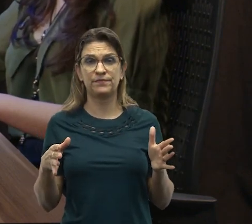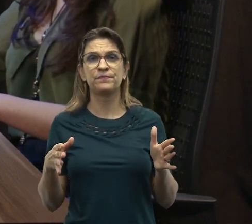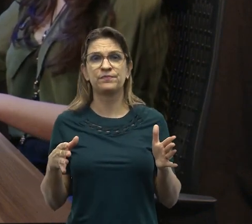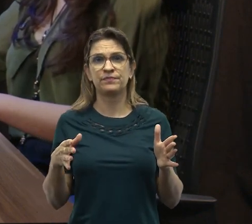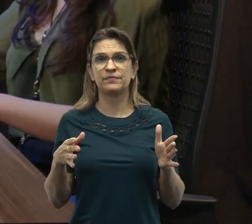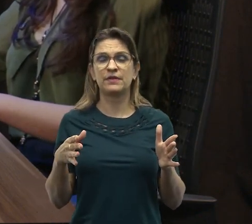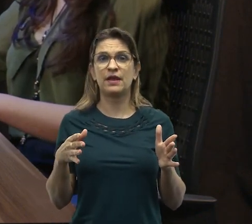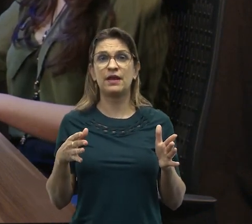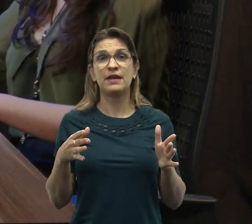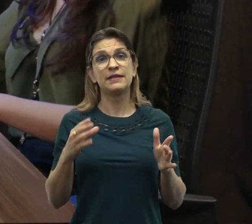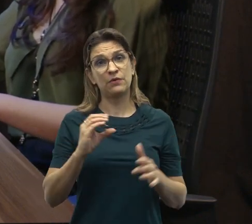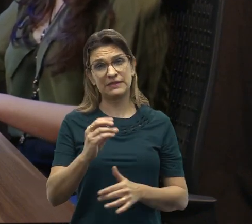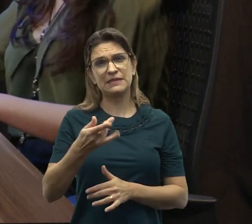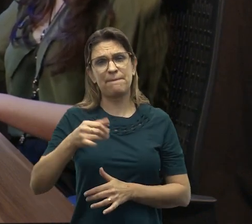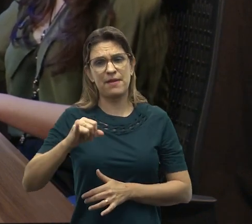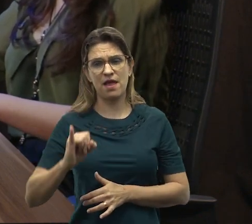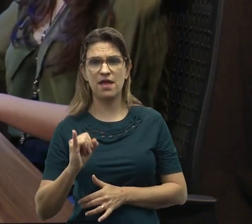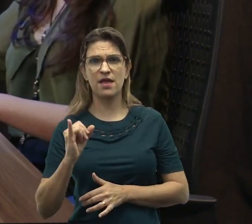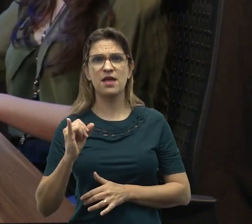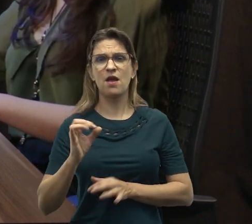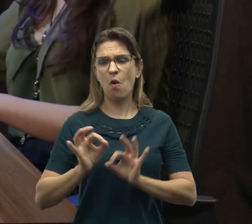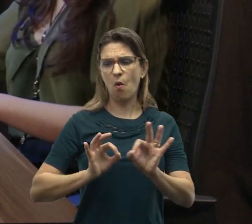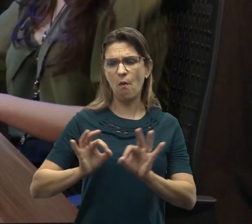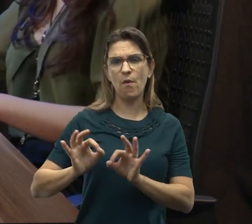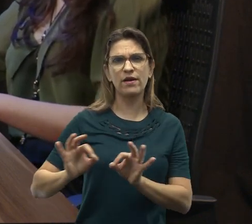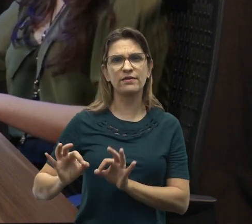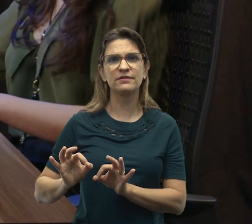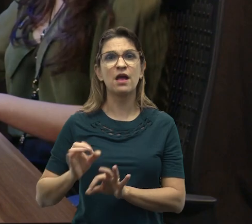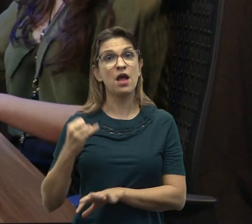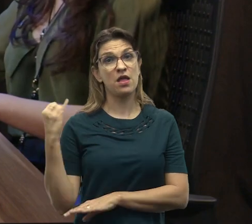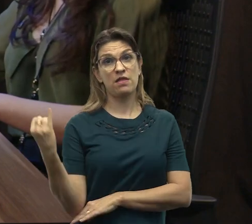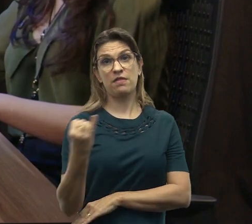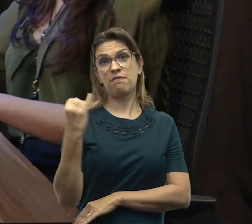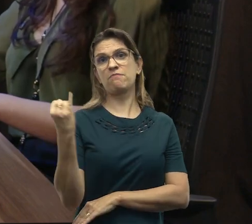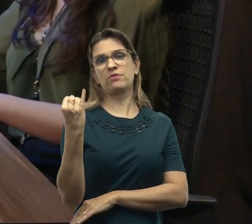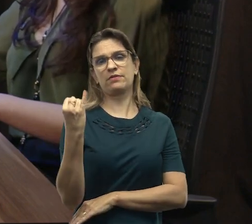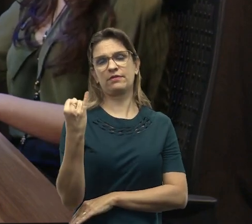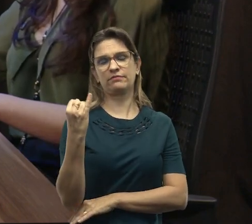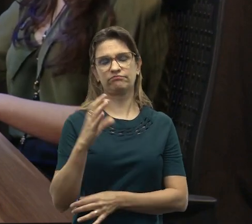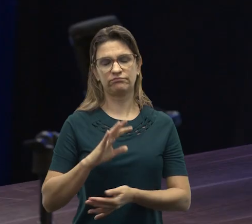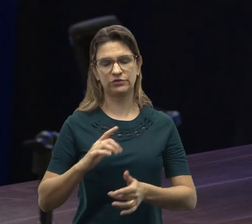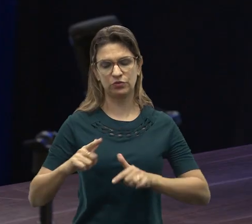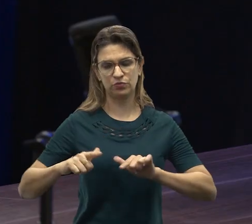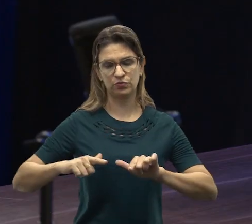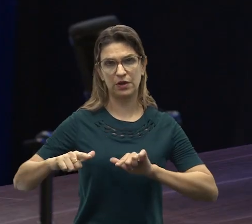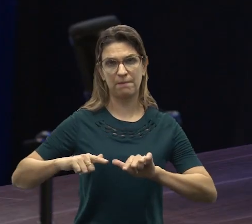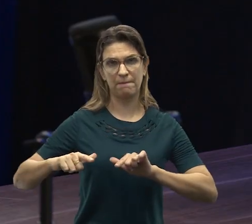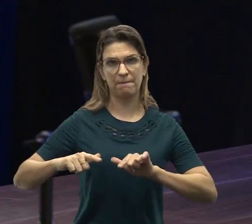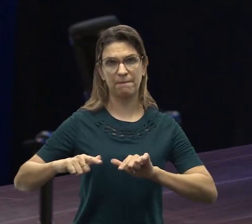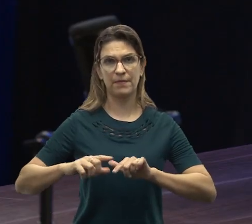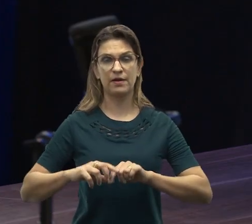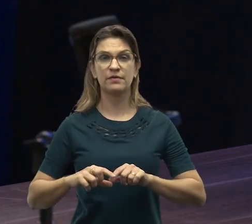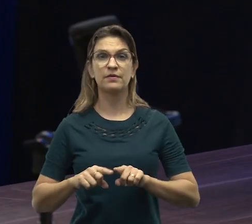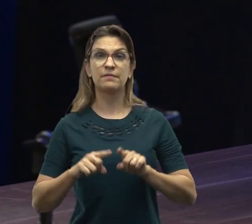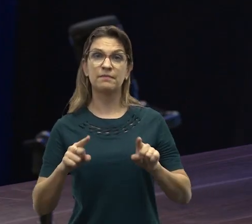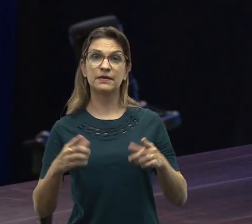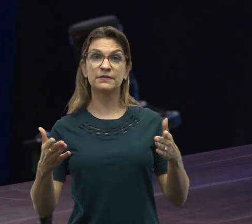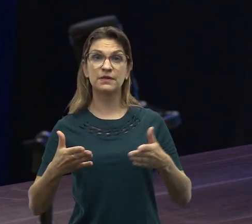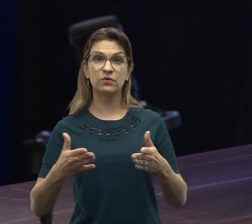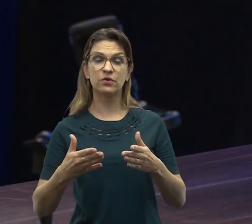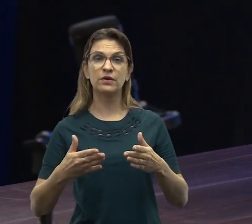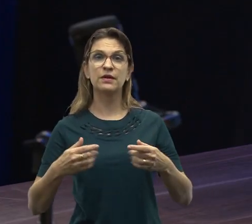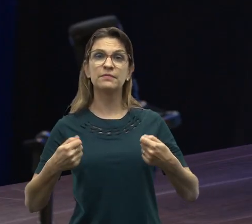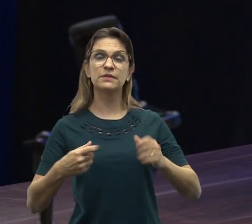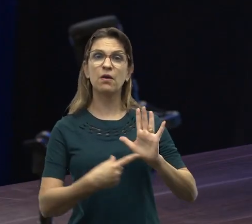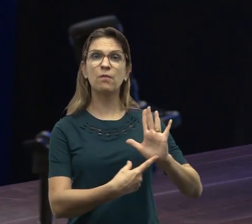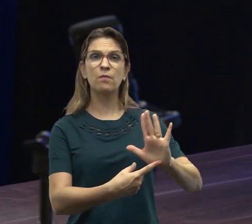a essa questão, eu acho que esse é o papel mais significativo da CPI. Só que agora a gente tem que realmente apresentar esses resultados